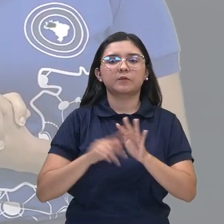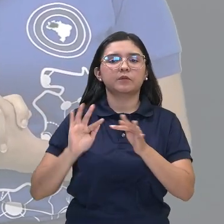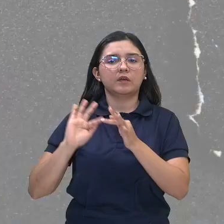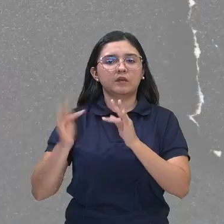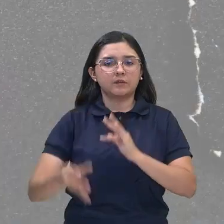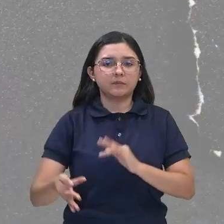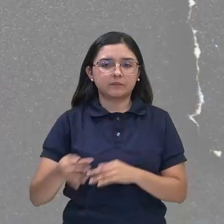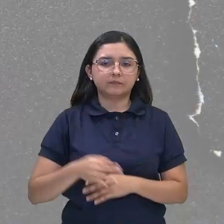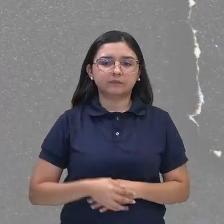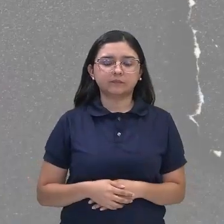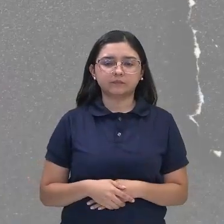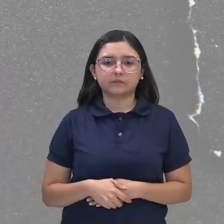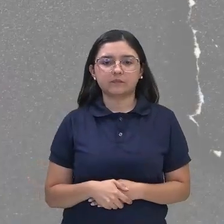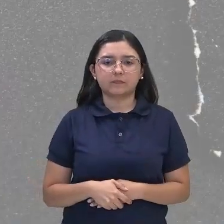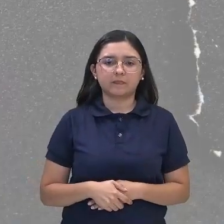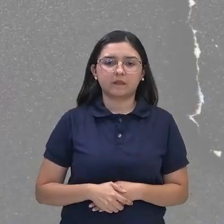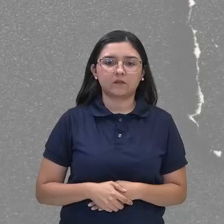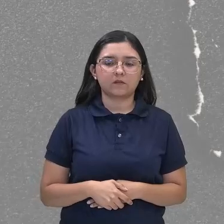arcadismo.